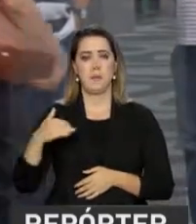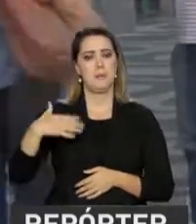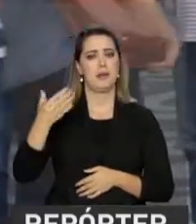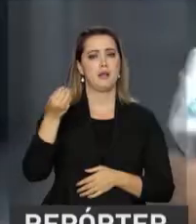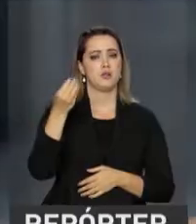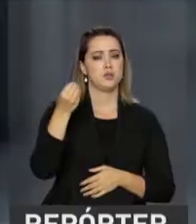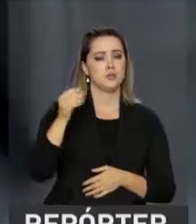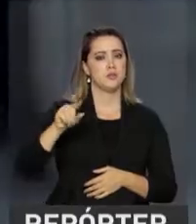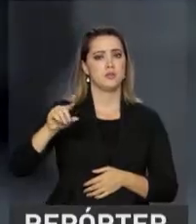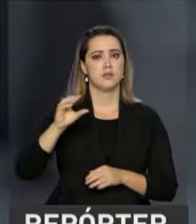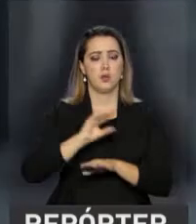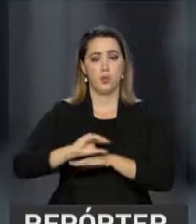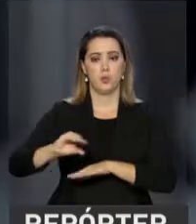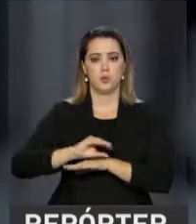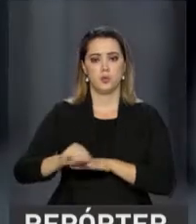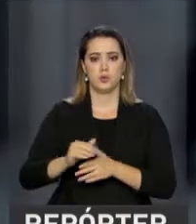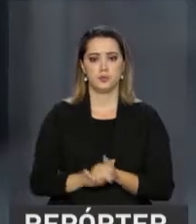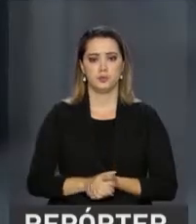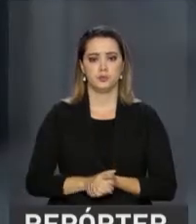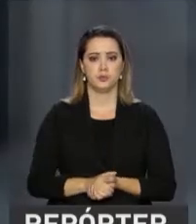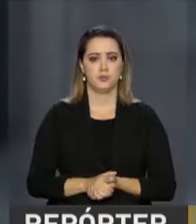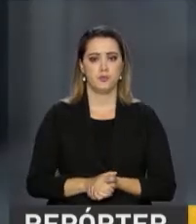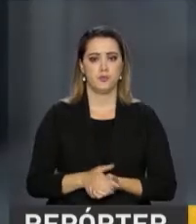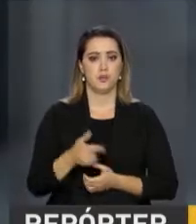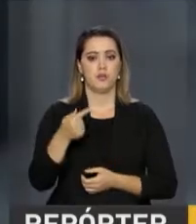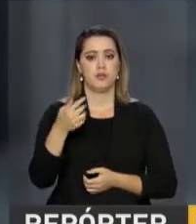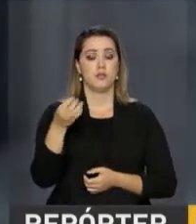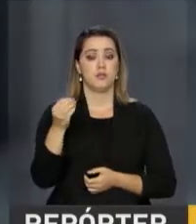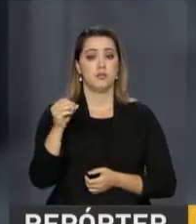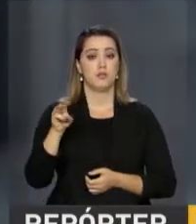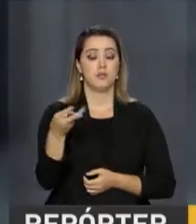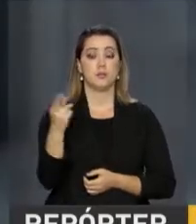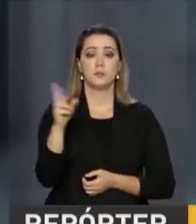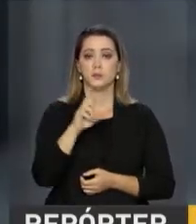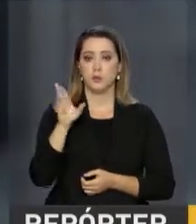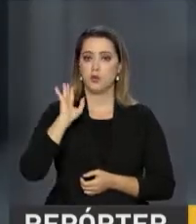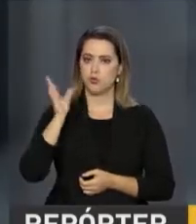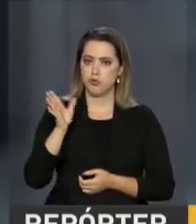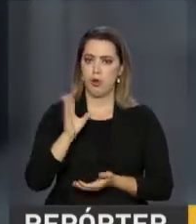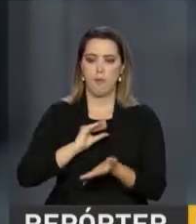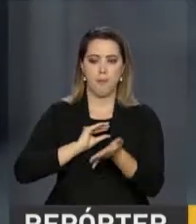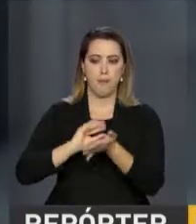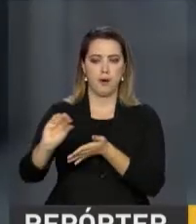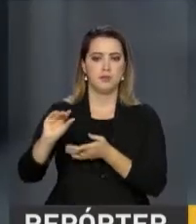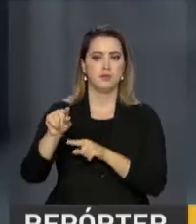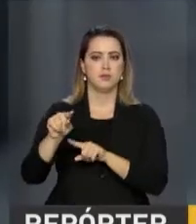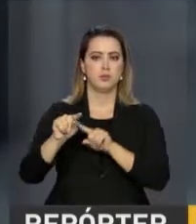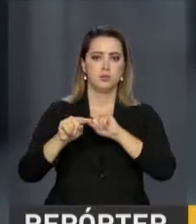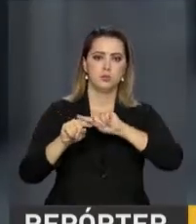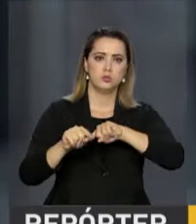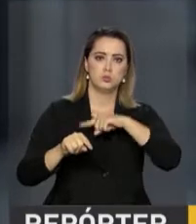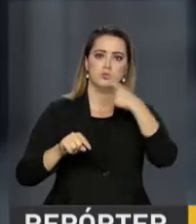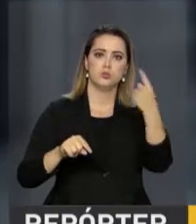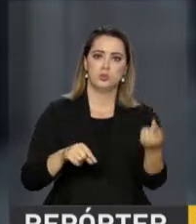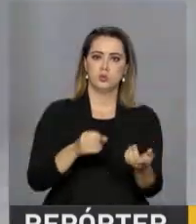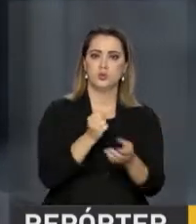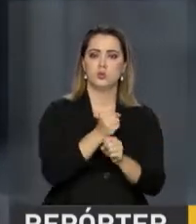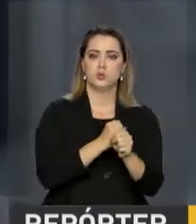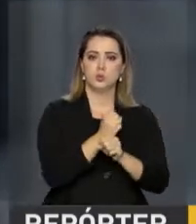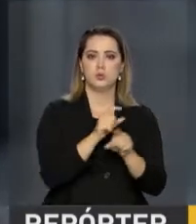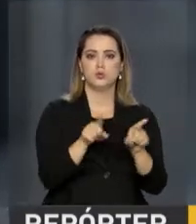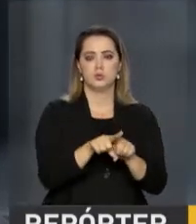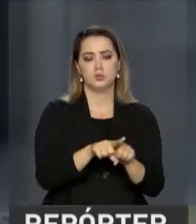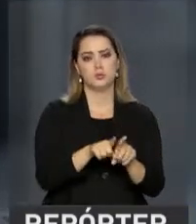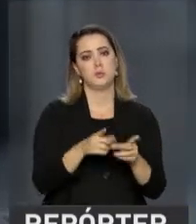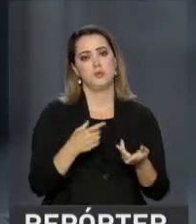cursos investimento do meio técnico 700 milhões de reais uma parte já executada este ano eo restante no próximo ano nós